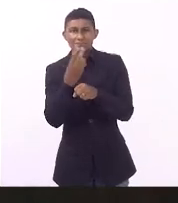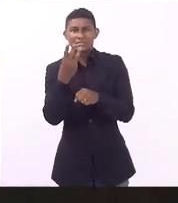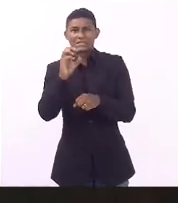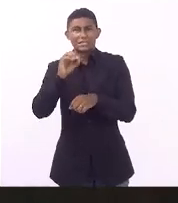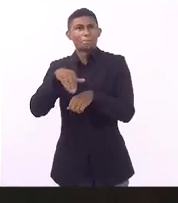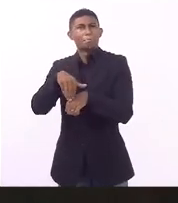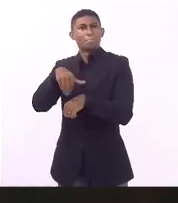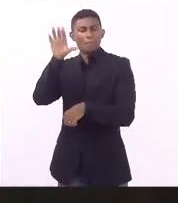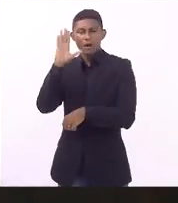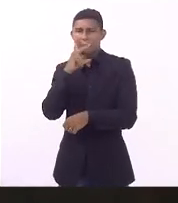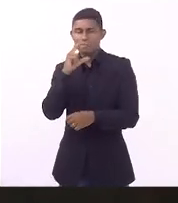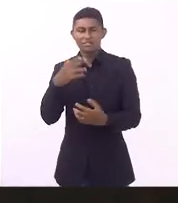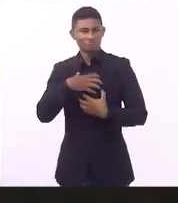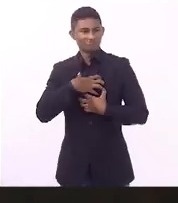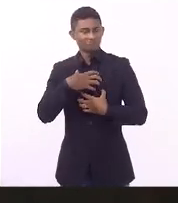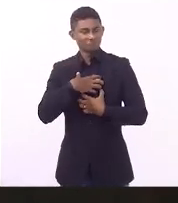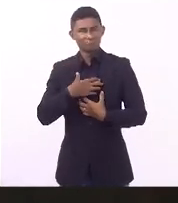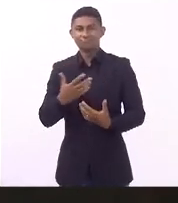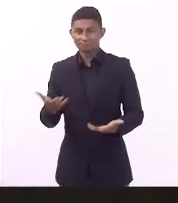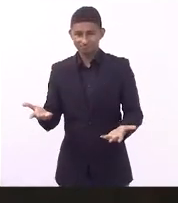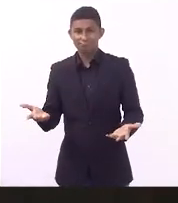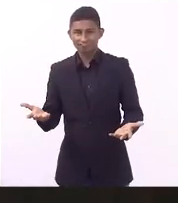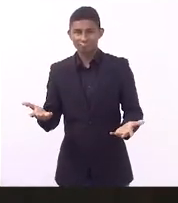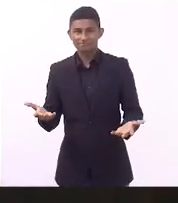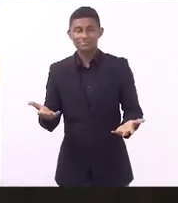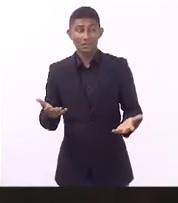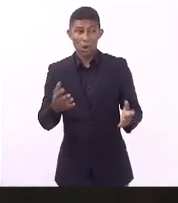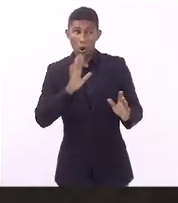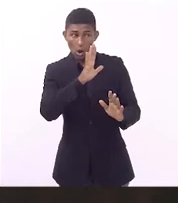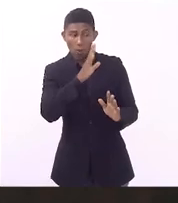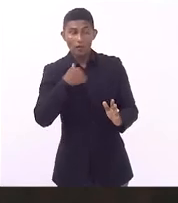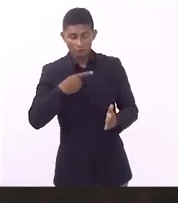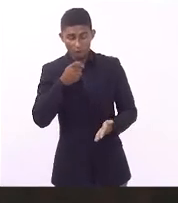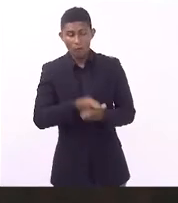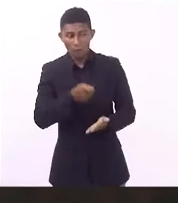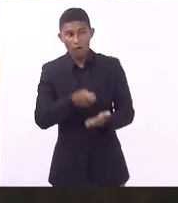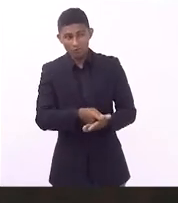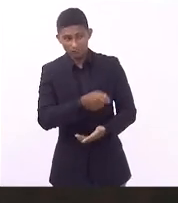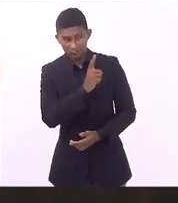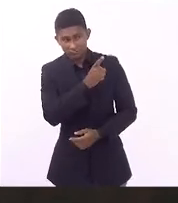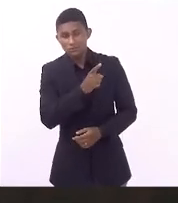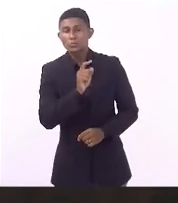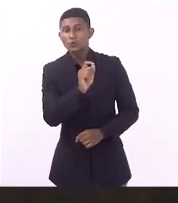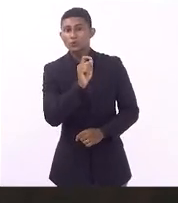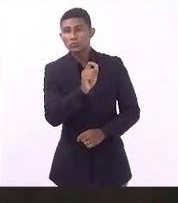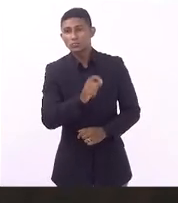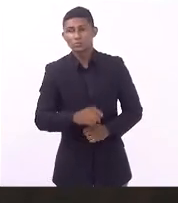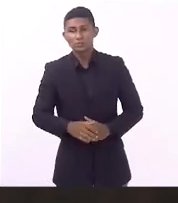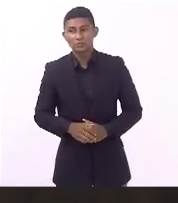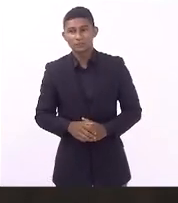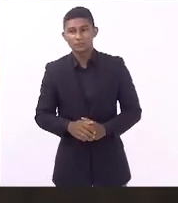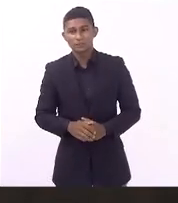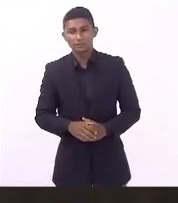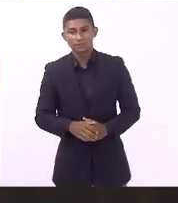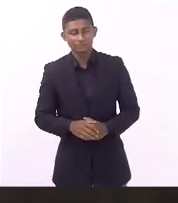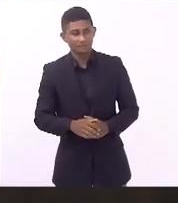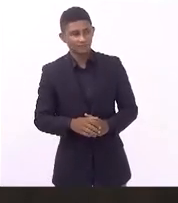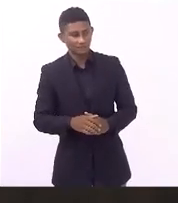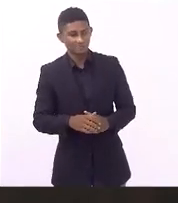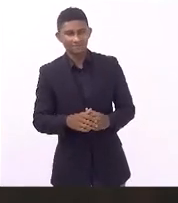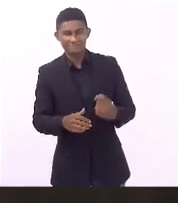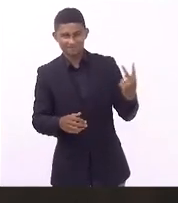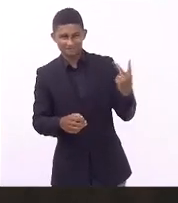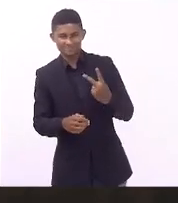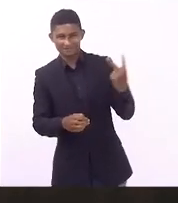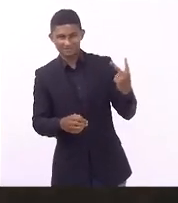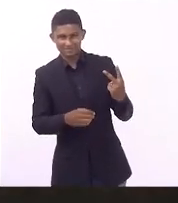De maneira que eu quero dizer, e vou cobrar isso de você, Pagé, que o fim do nosso mandato